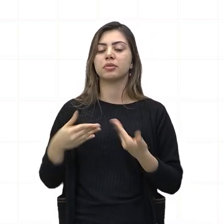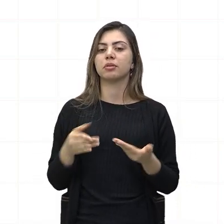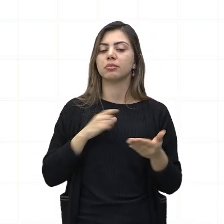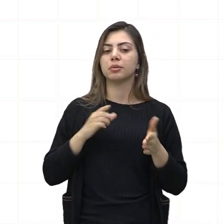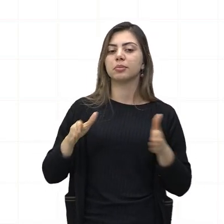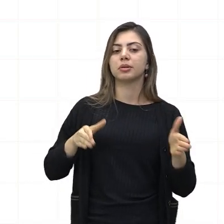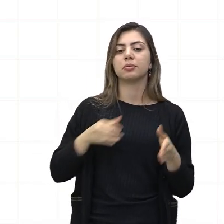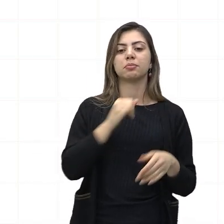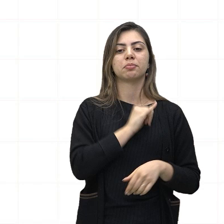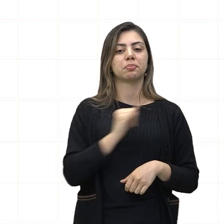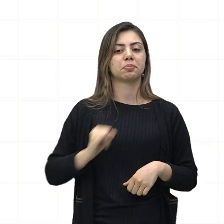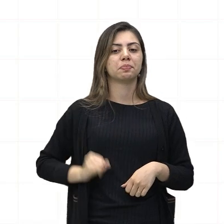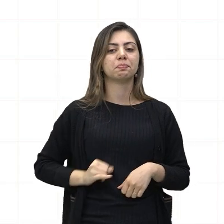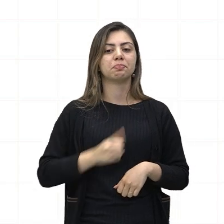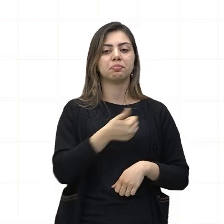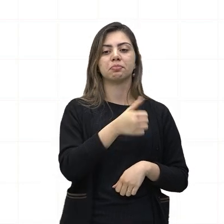e